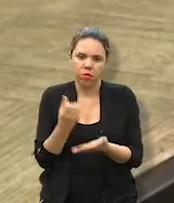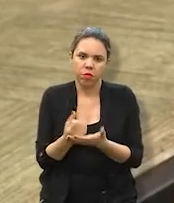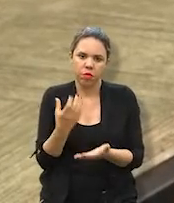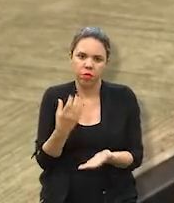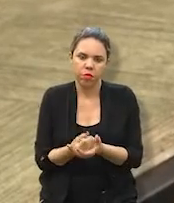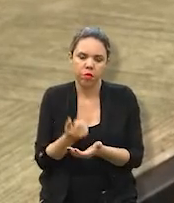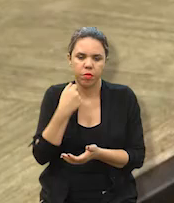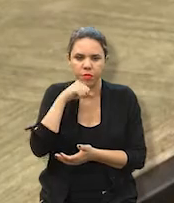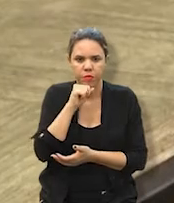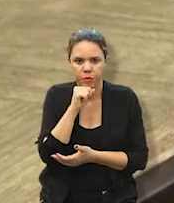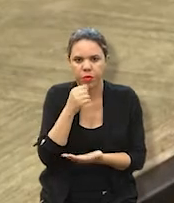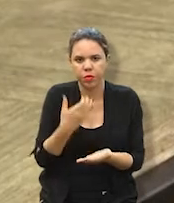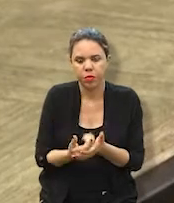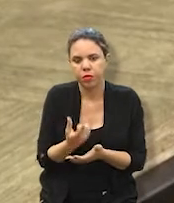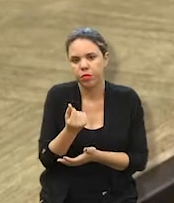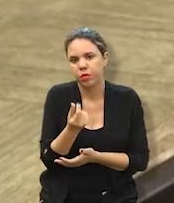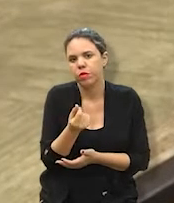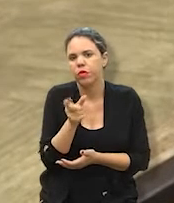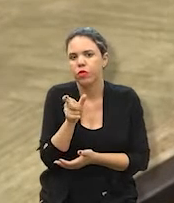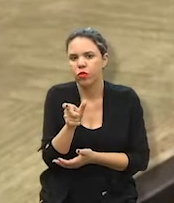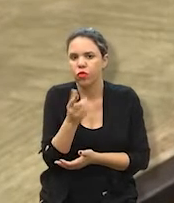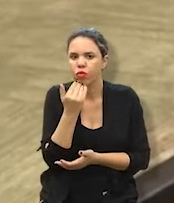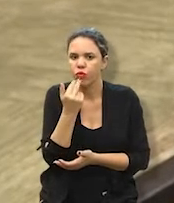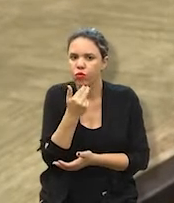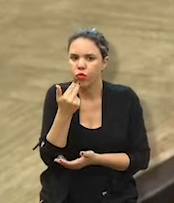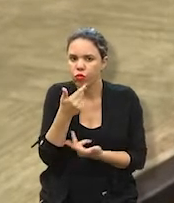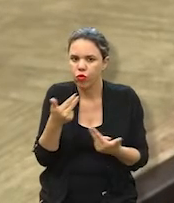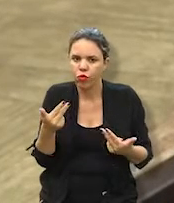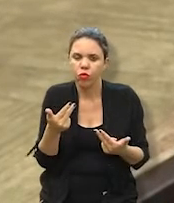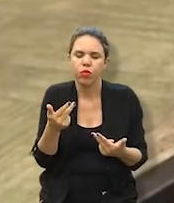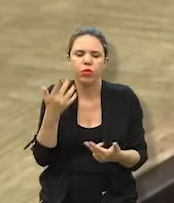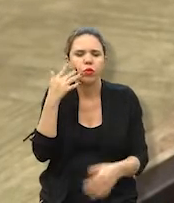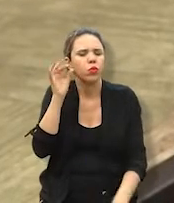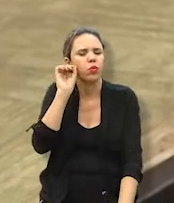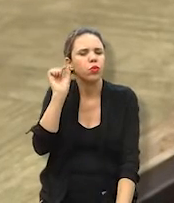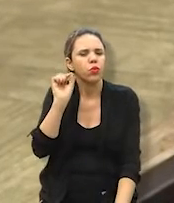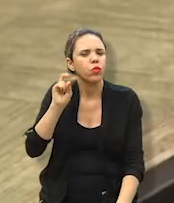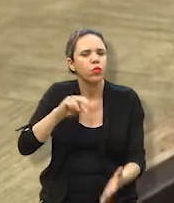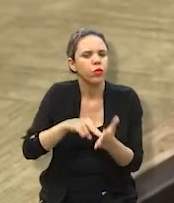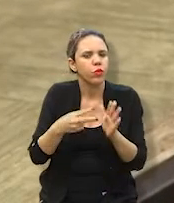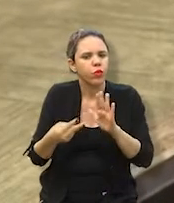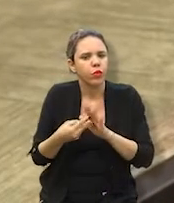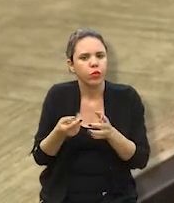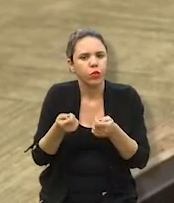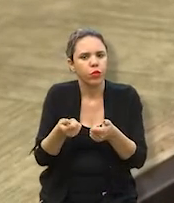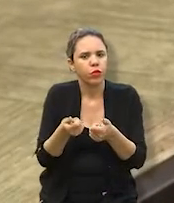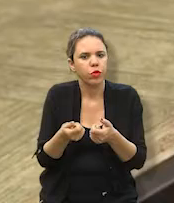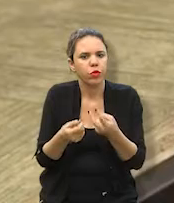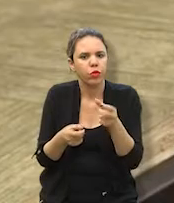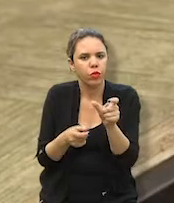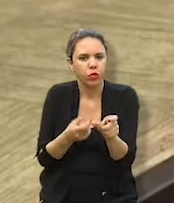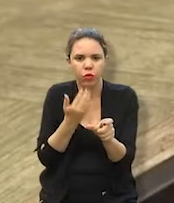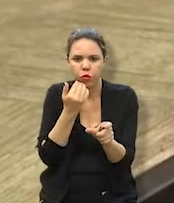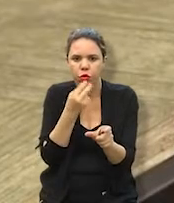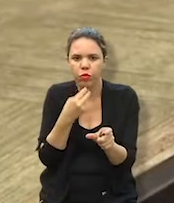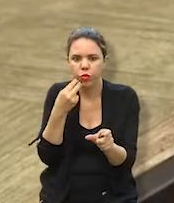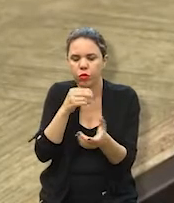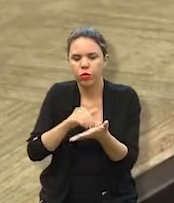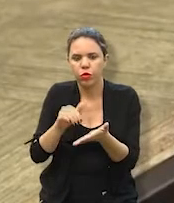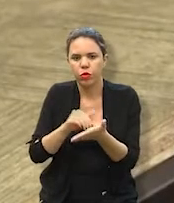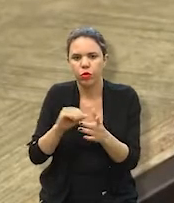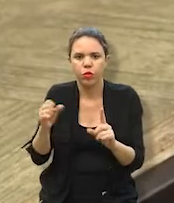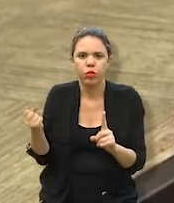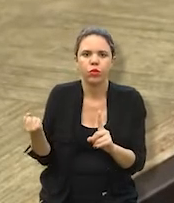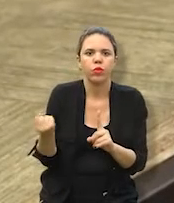que recebem, né, as mulheres que recebem o cartão Nutrir. O cartão Nutrir, para quem não sabe, é um benefício que está ligado à pasta